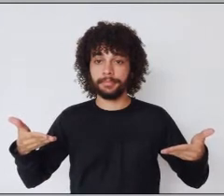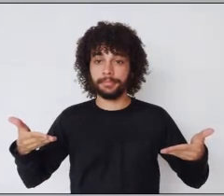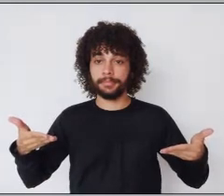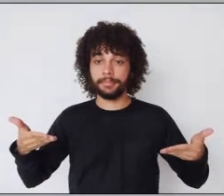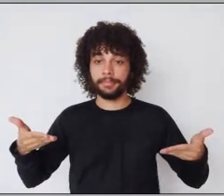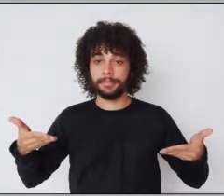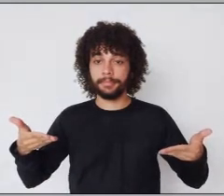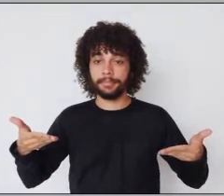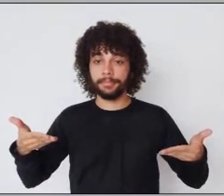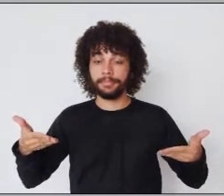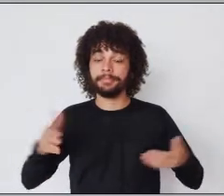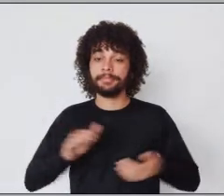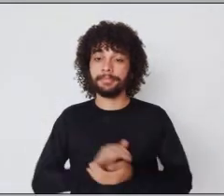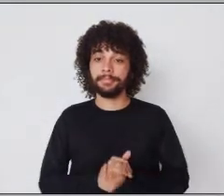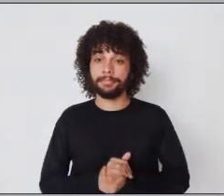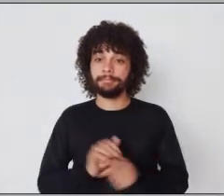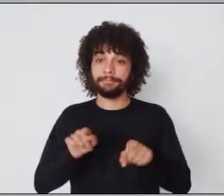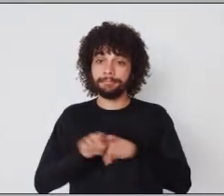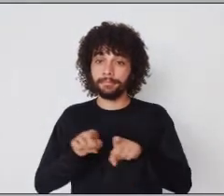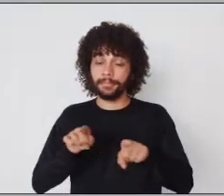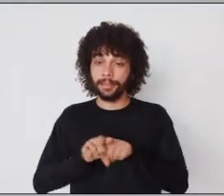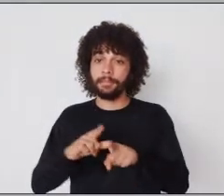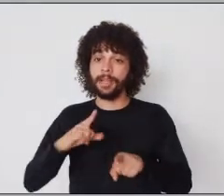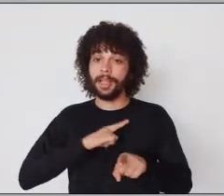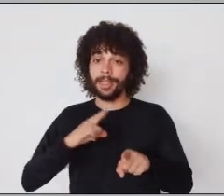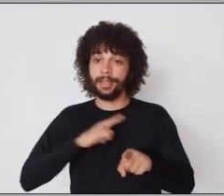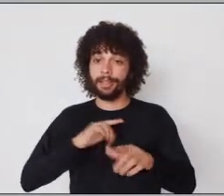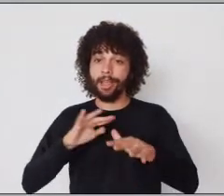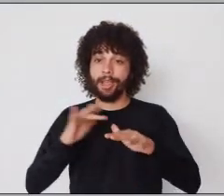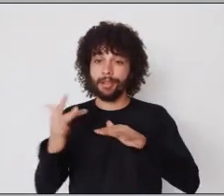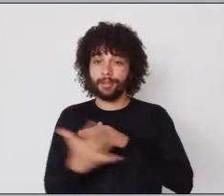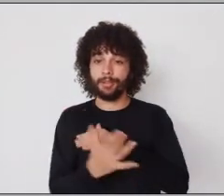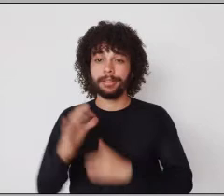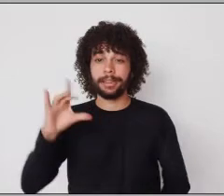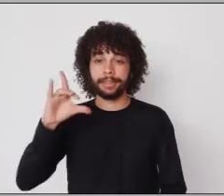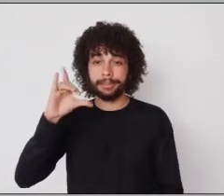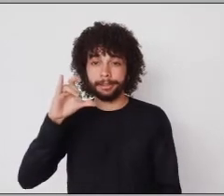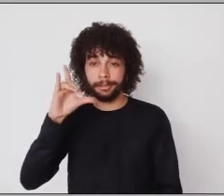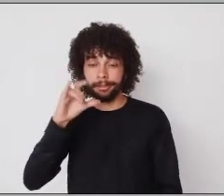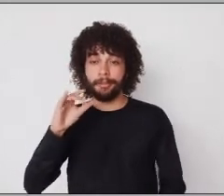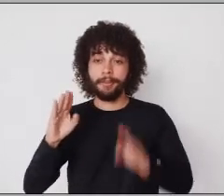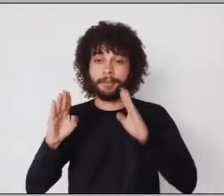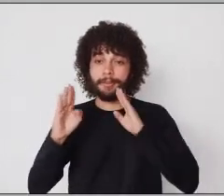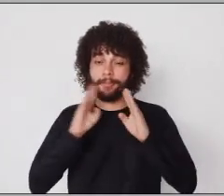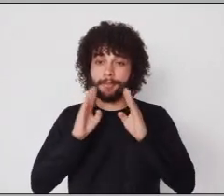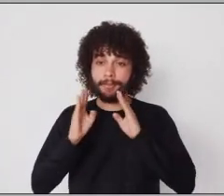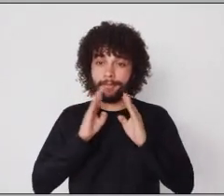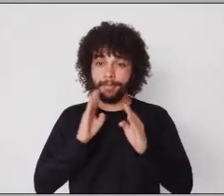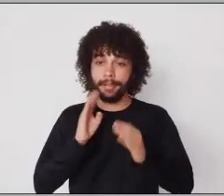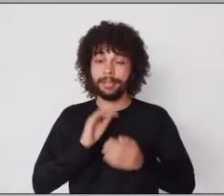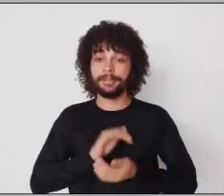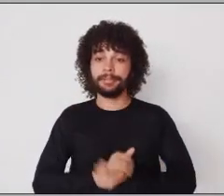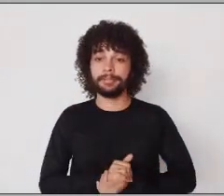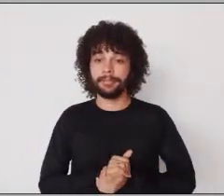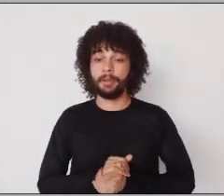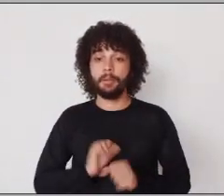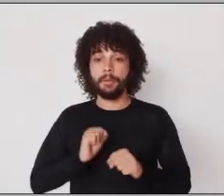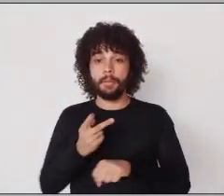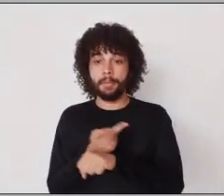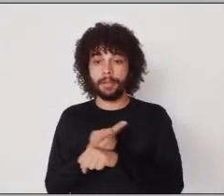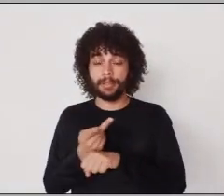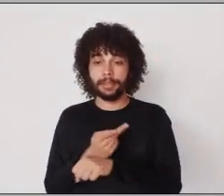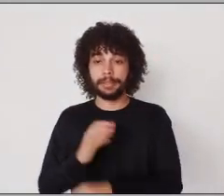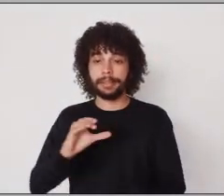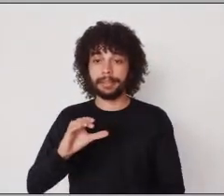cetic.unifespa.edu.br. Além disso, o CETIC está presente nas redes sociais, Instagram, Twitter e Facebook, utilizando a palavra